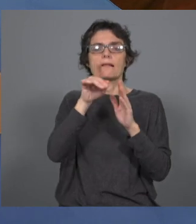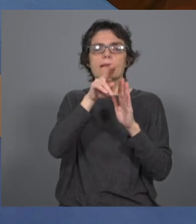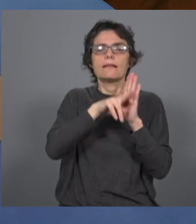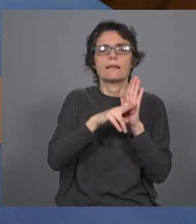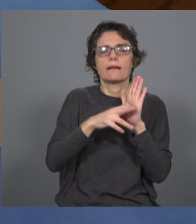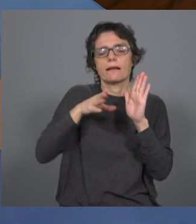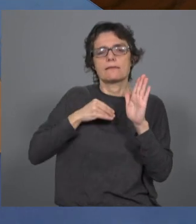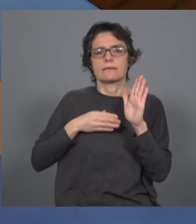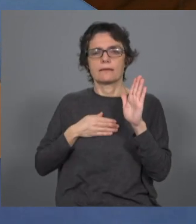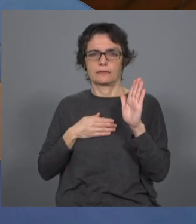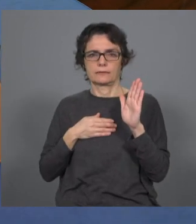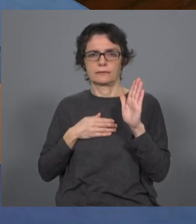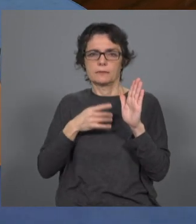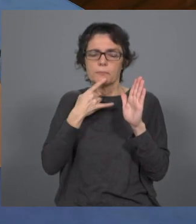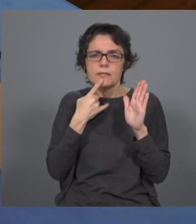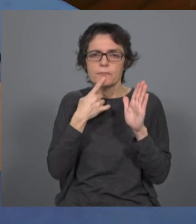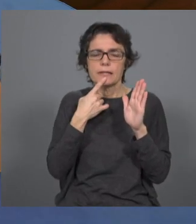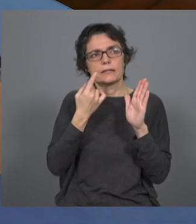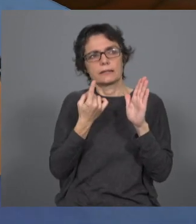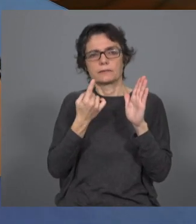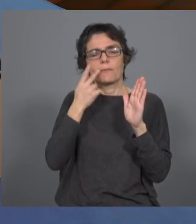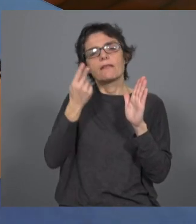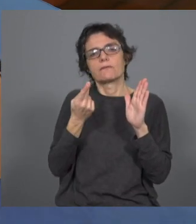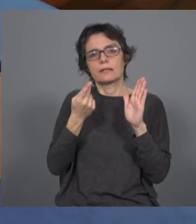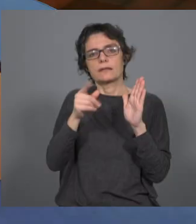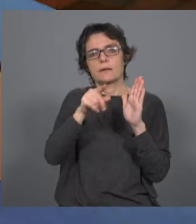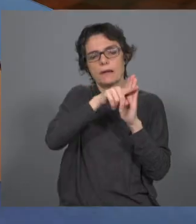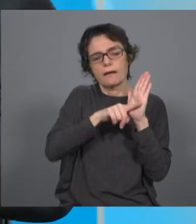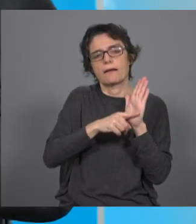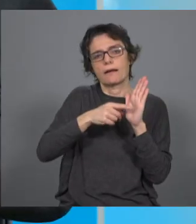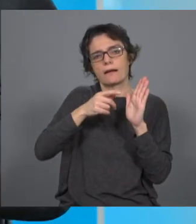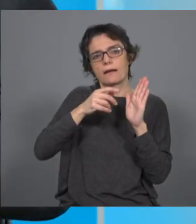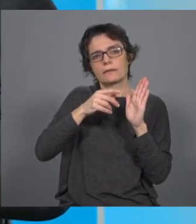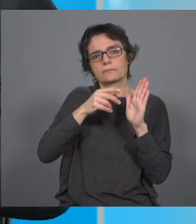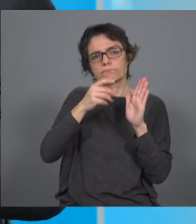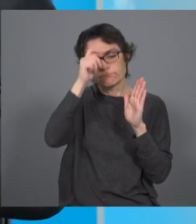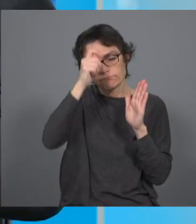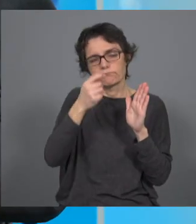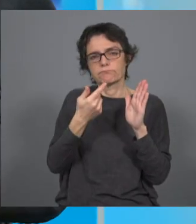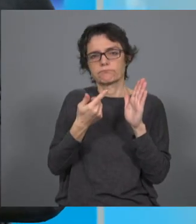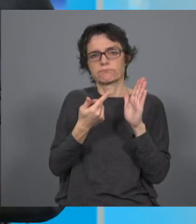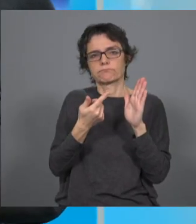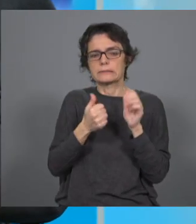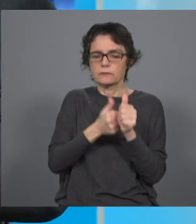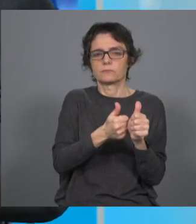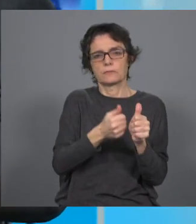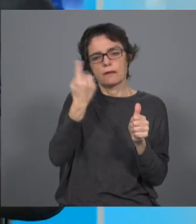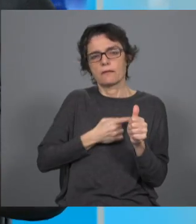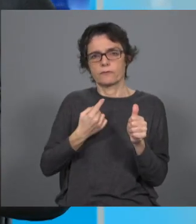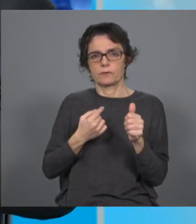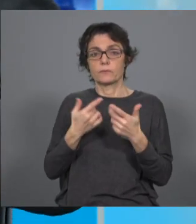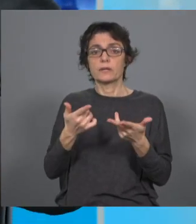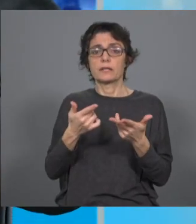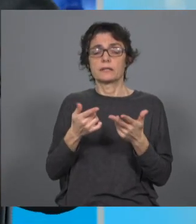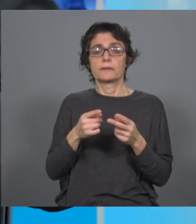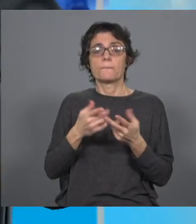que nesta vivência do princípio da realidade, nós muitas vezes pomos uma máscara